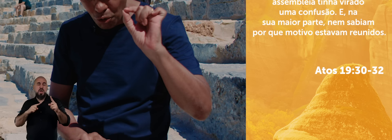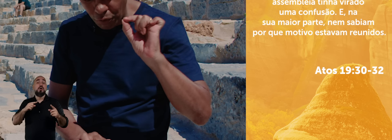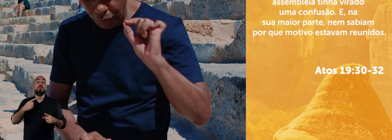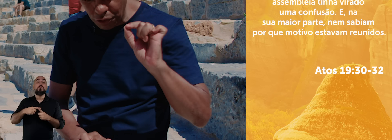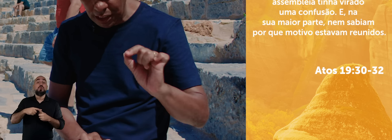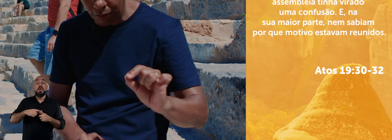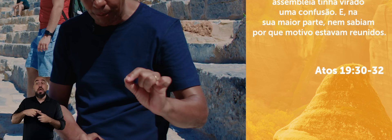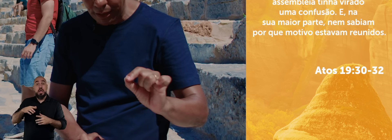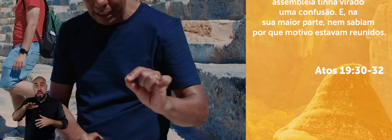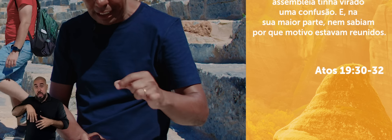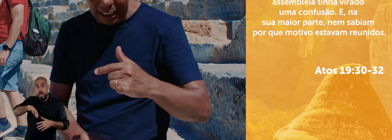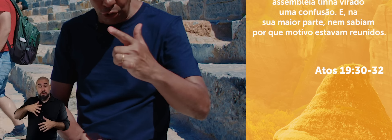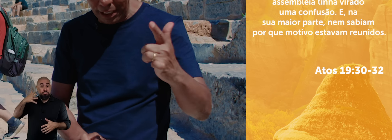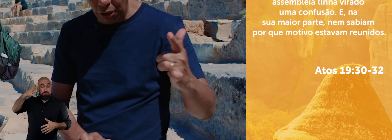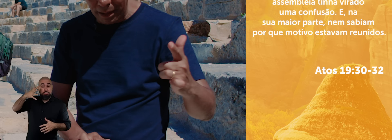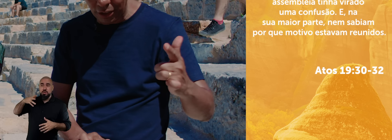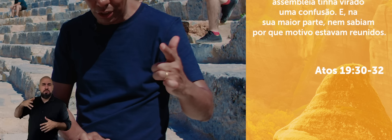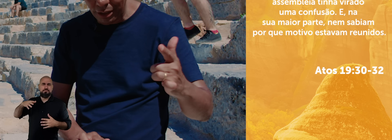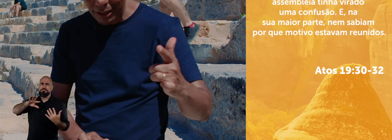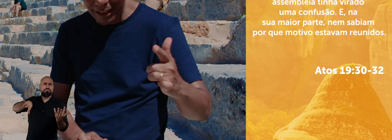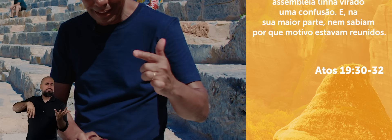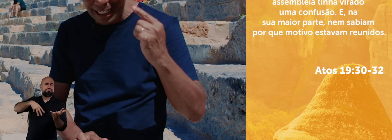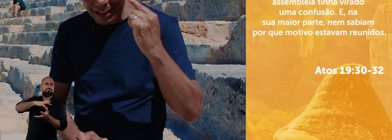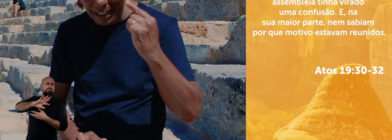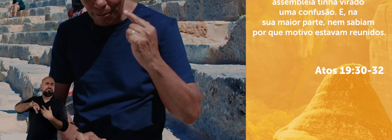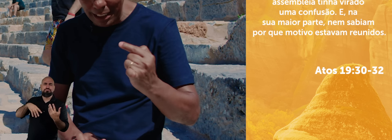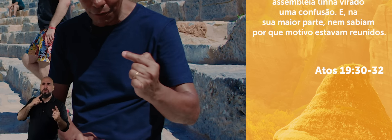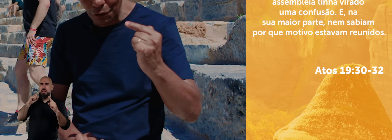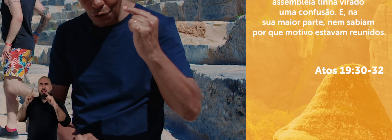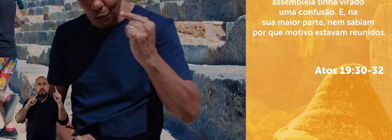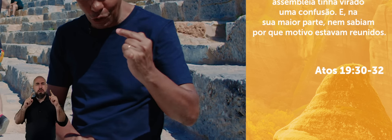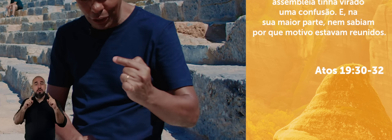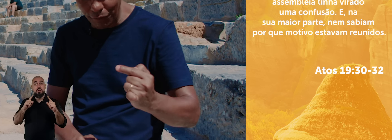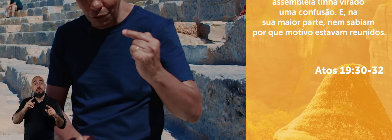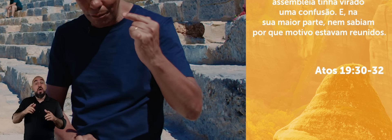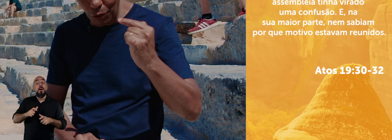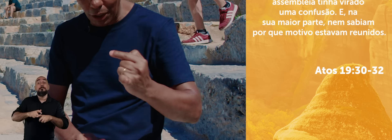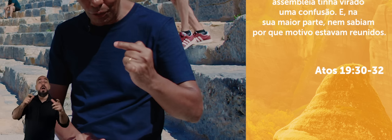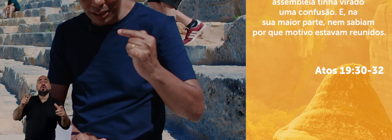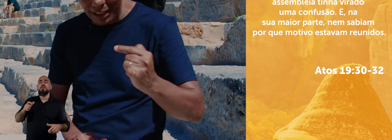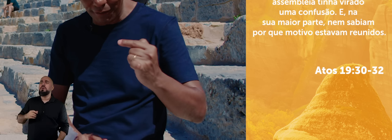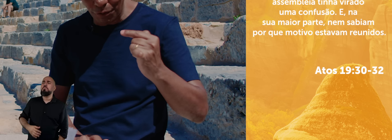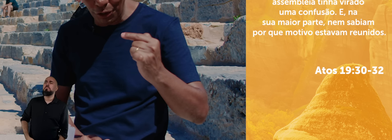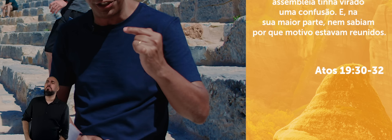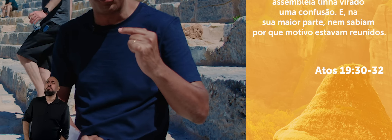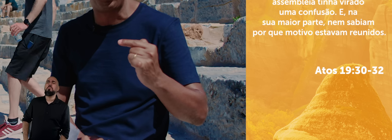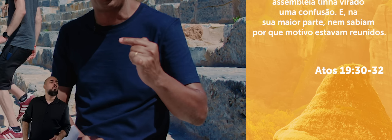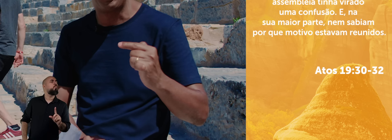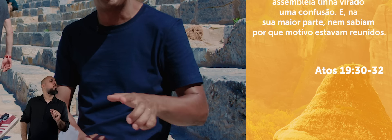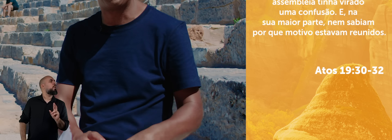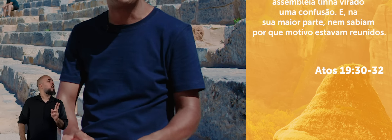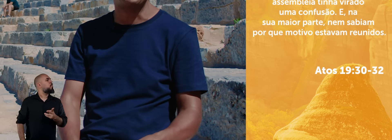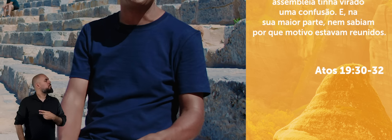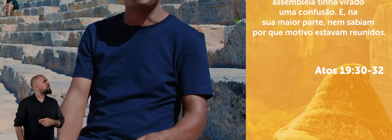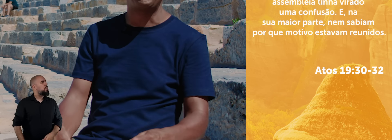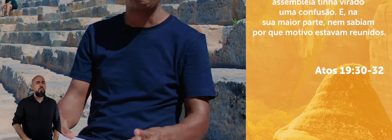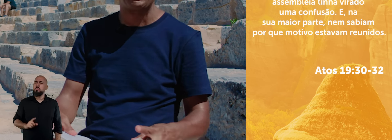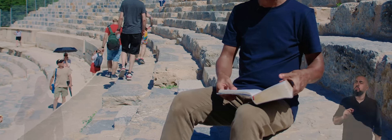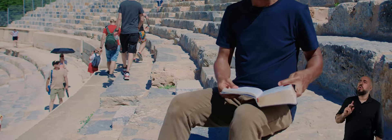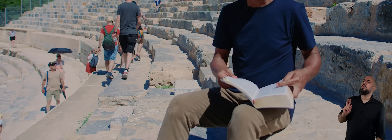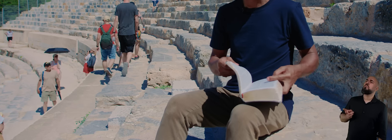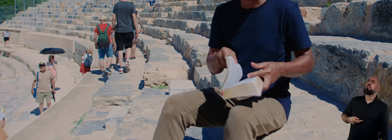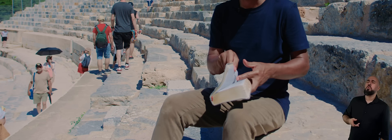uma confusão. E na sua maior parte, nem sabiam o motivo pelo qual estavam reunidos. Olha que